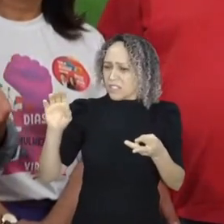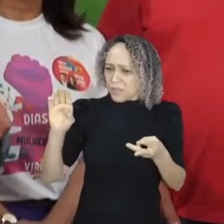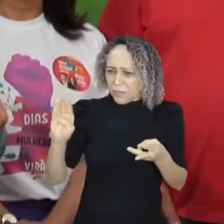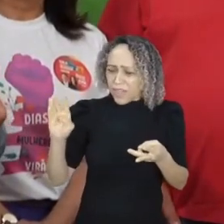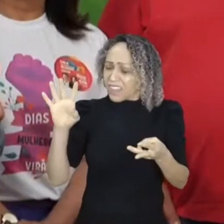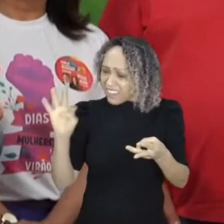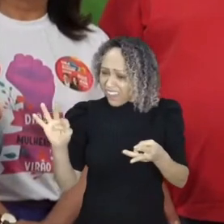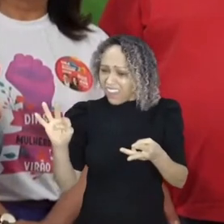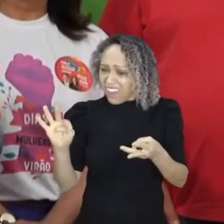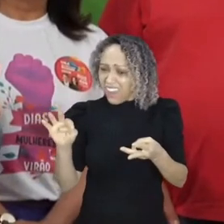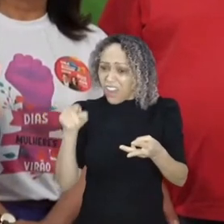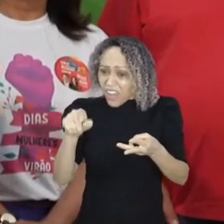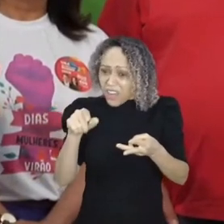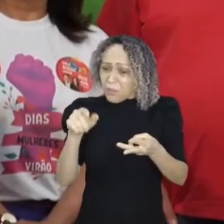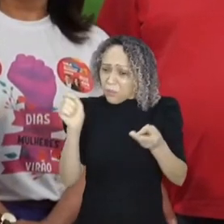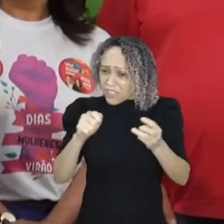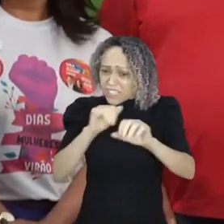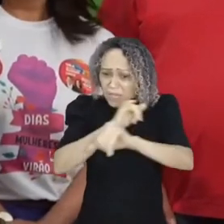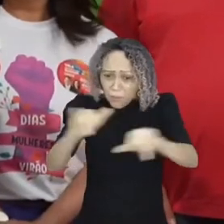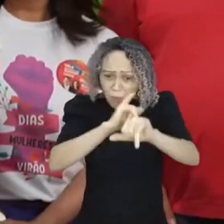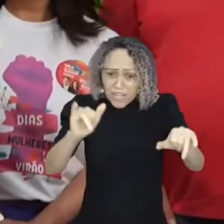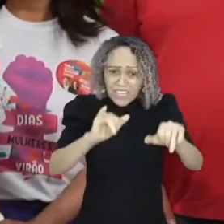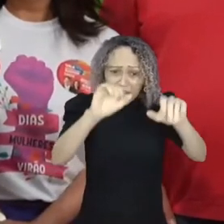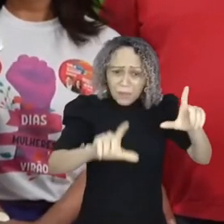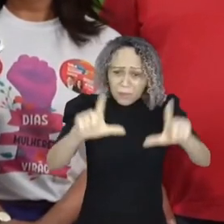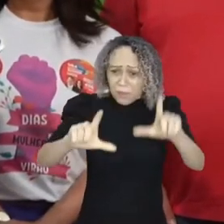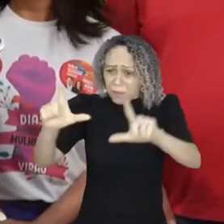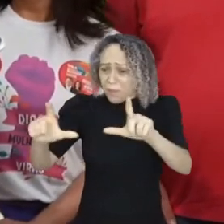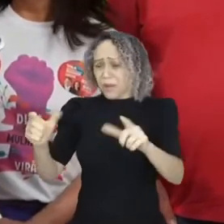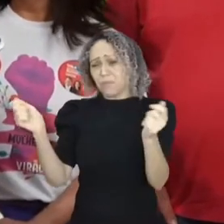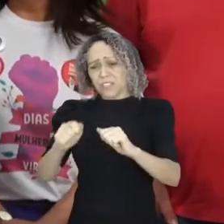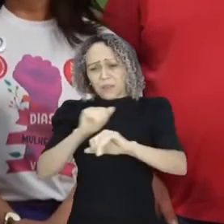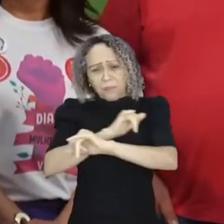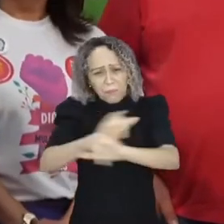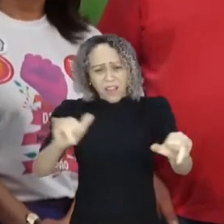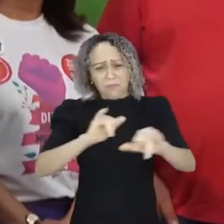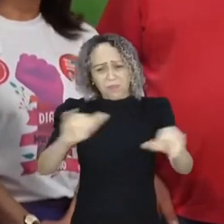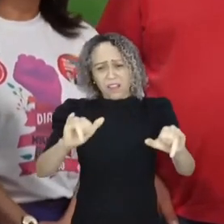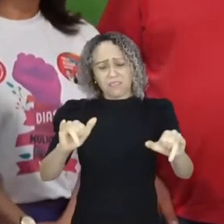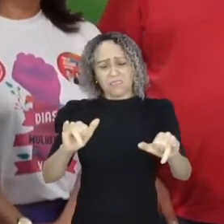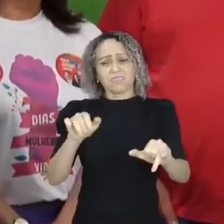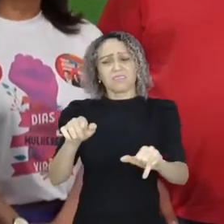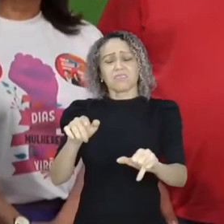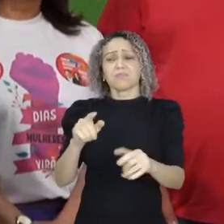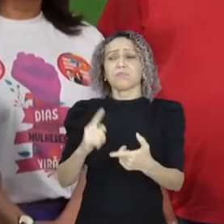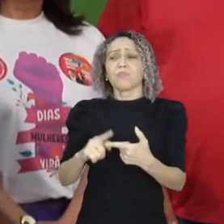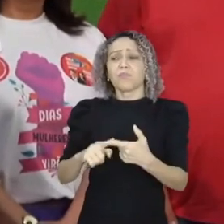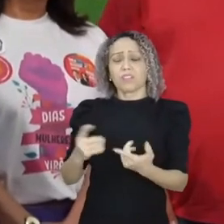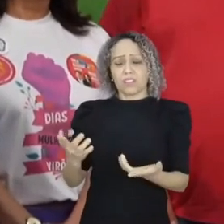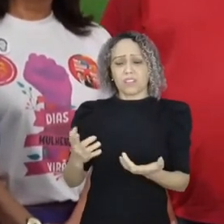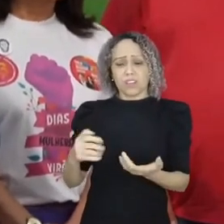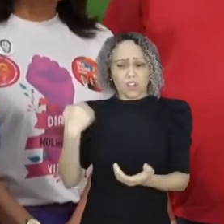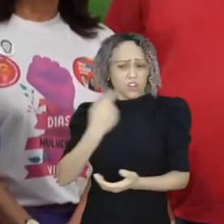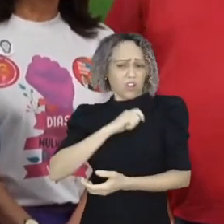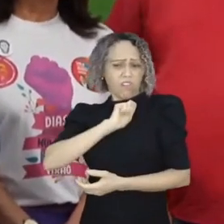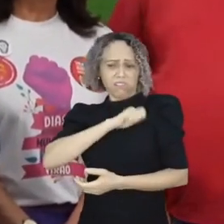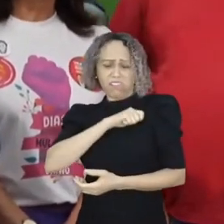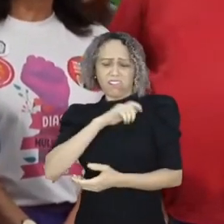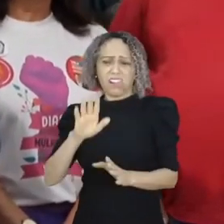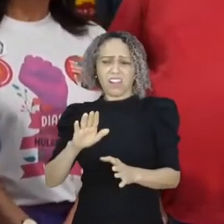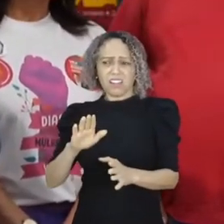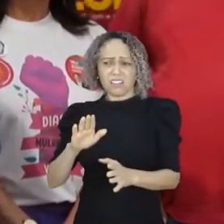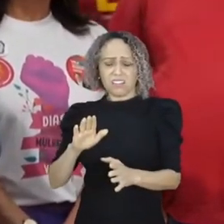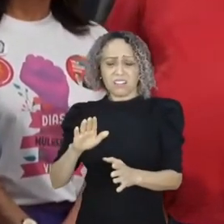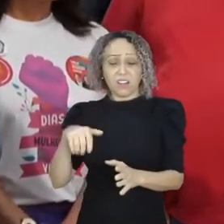ele repetiu. Então aquilo não é uma invenção, aquilo não é fake news. Aquilo não é maldade nossa, aquilo é